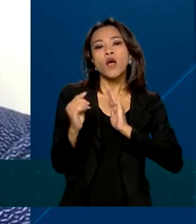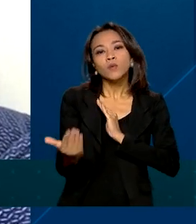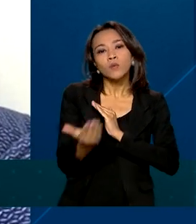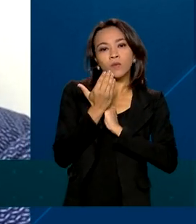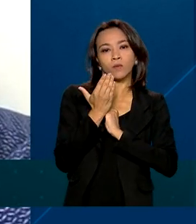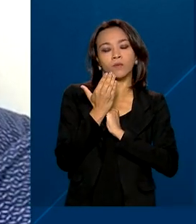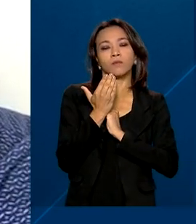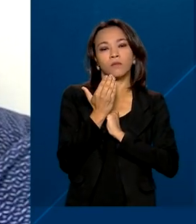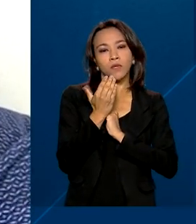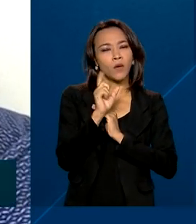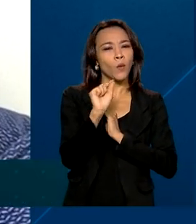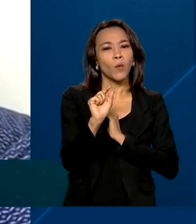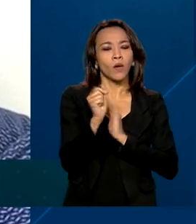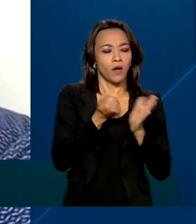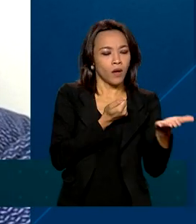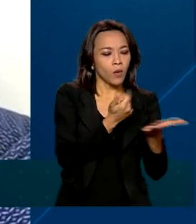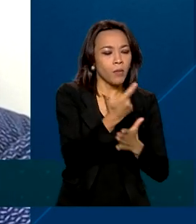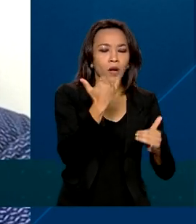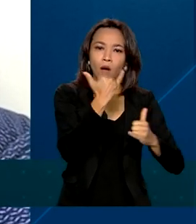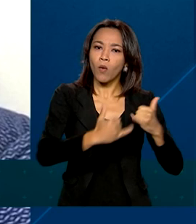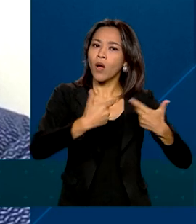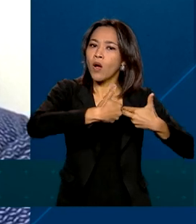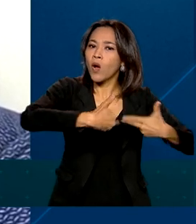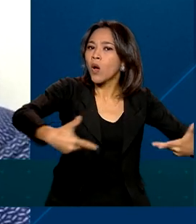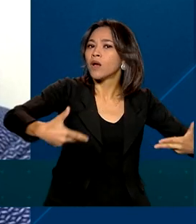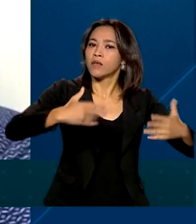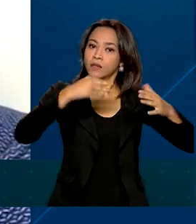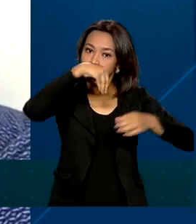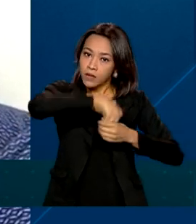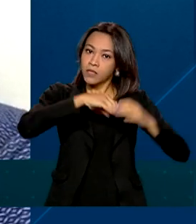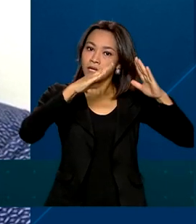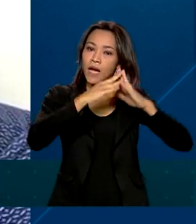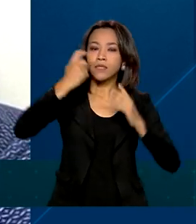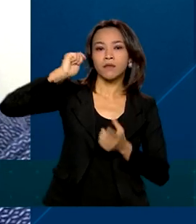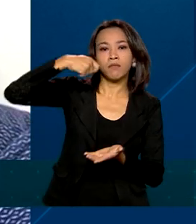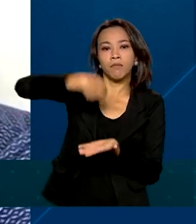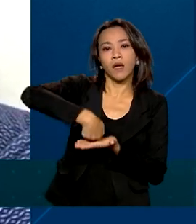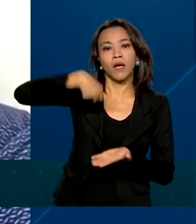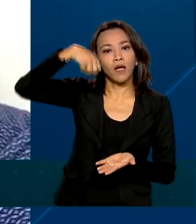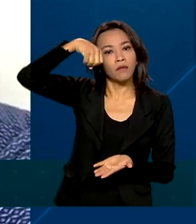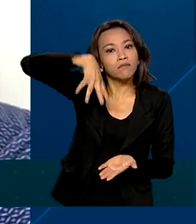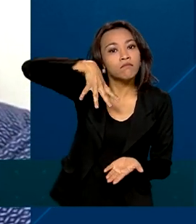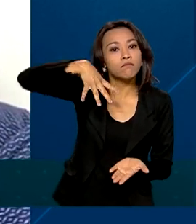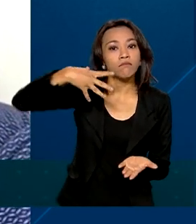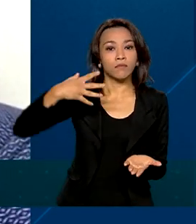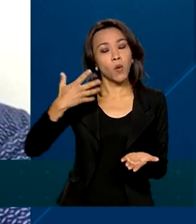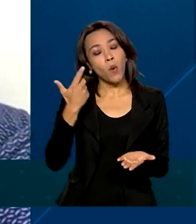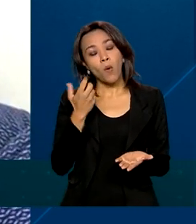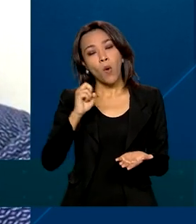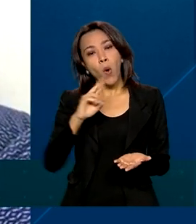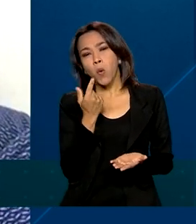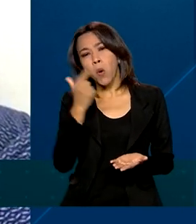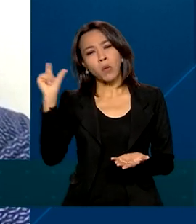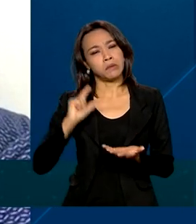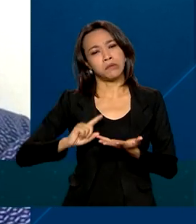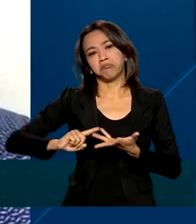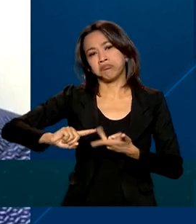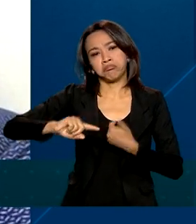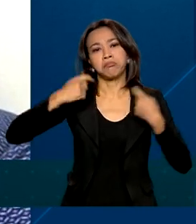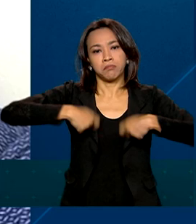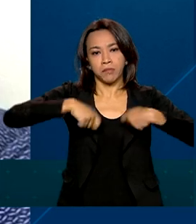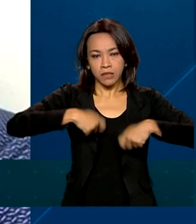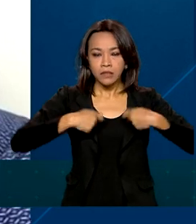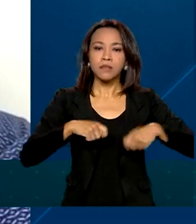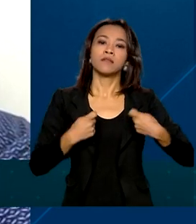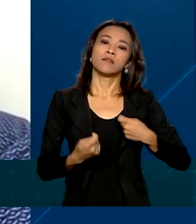pelo menos, comprar alguma coisa para dentro de casa, pagar uma conta de luz ou qualquer outra necessidade que se faça presente